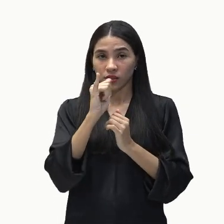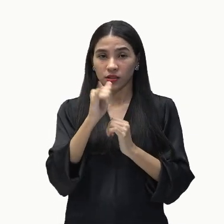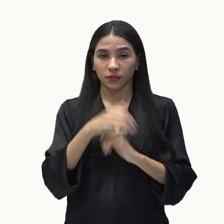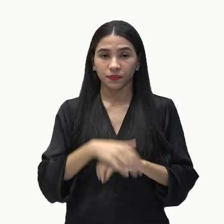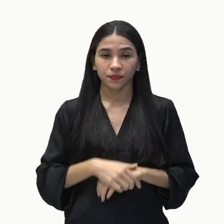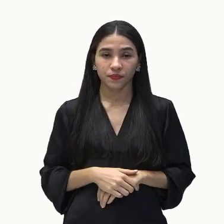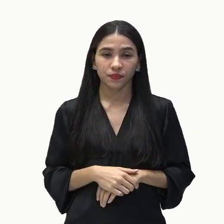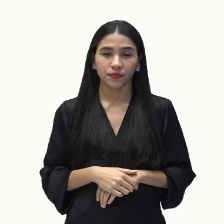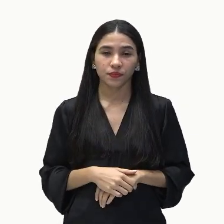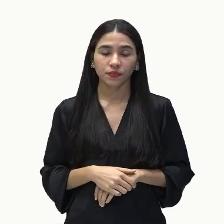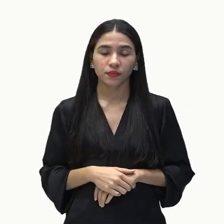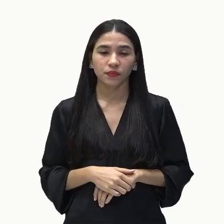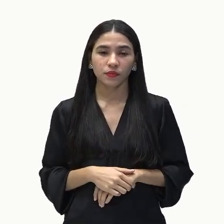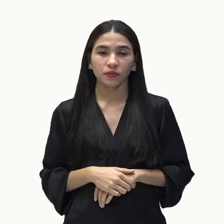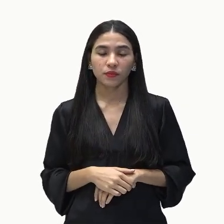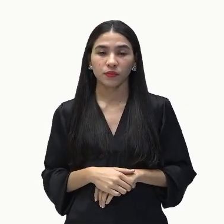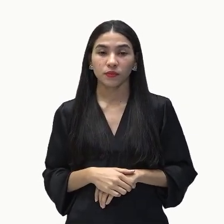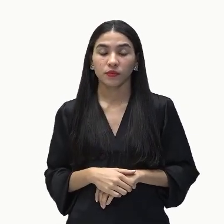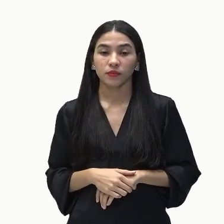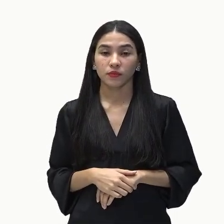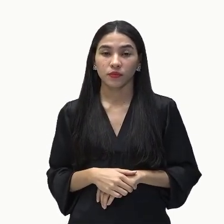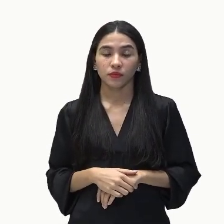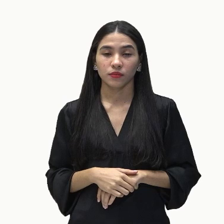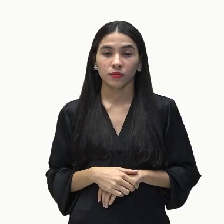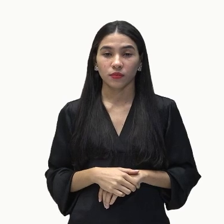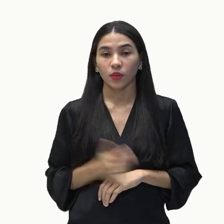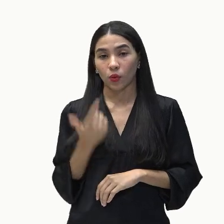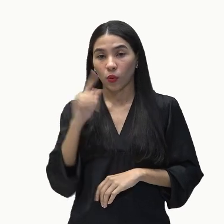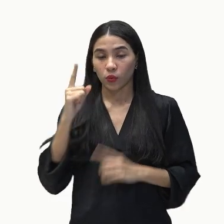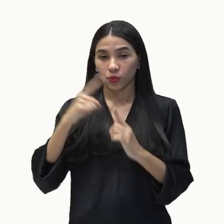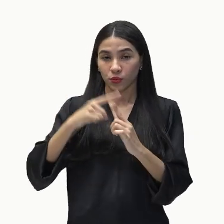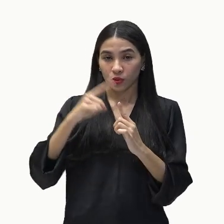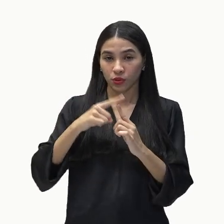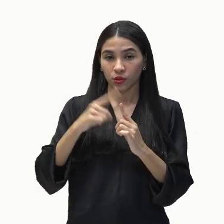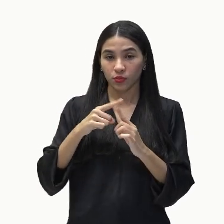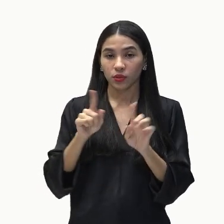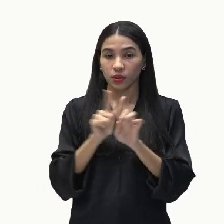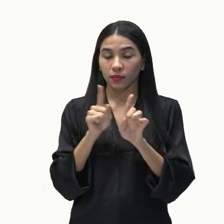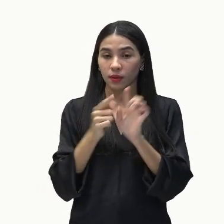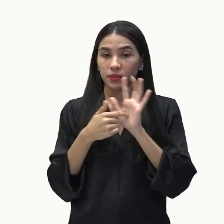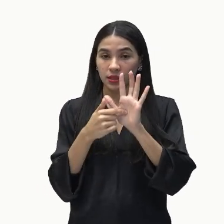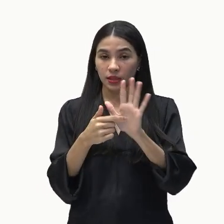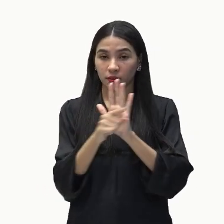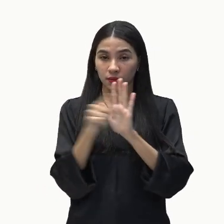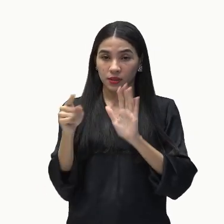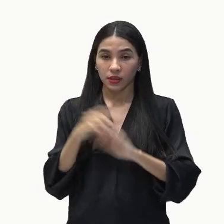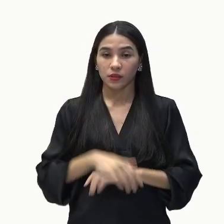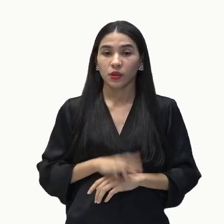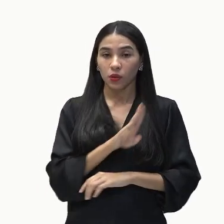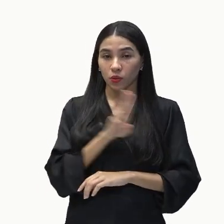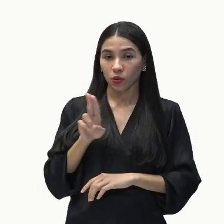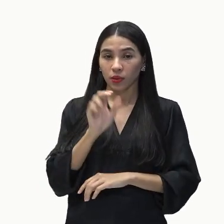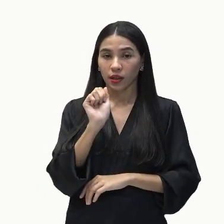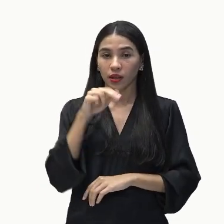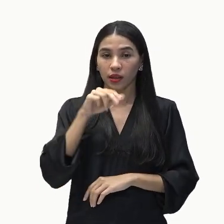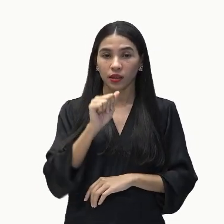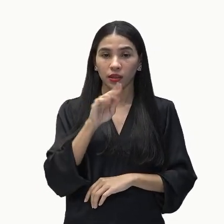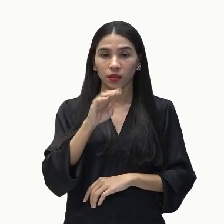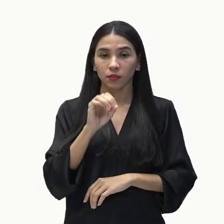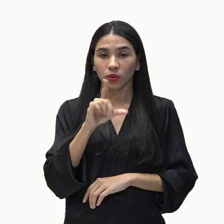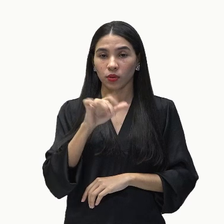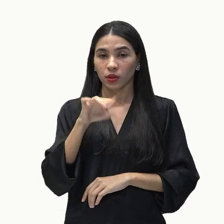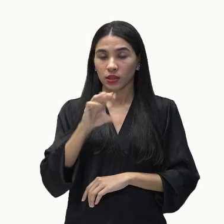E, em contraposição, o outro tipo de metabolismo apresentado aqui para vocês é chamado de anabolismo,